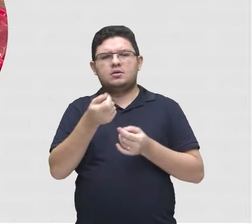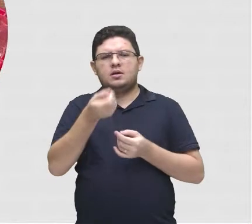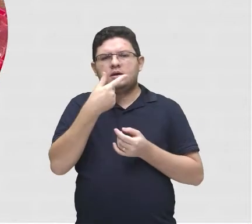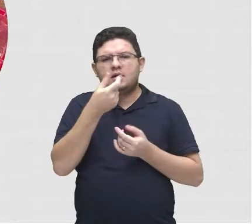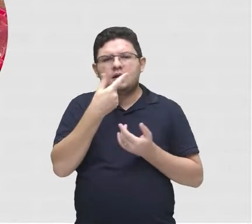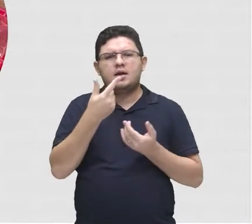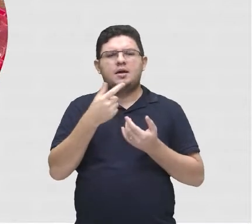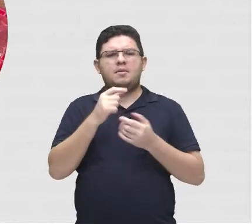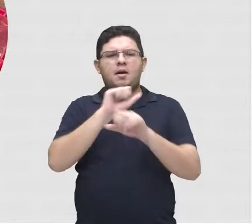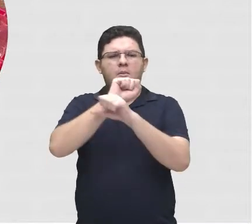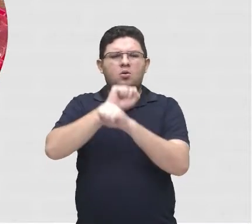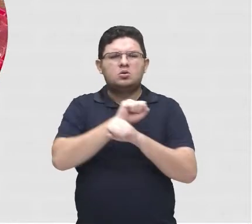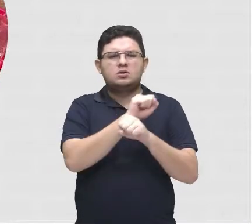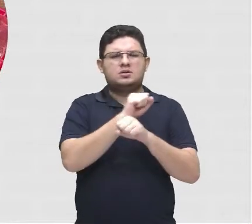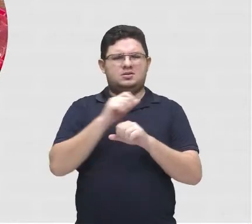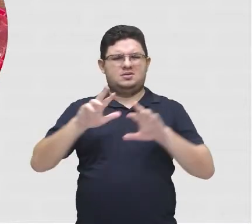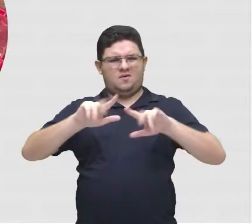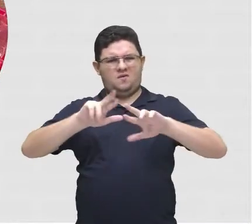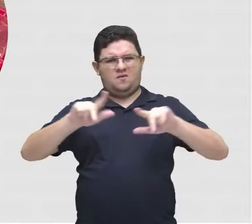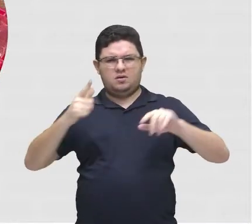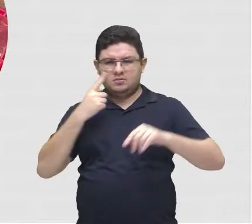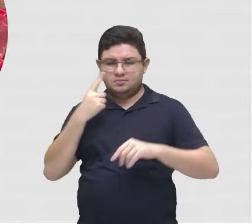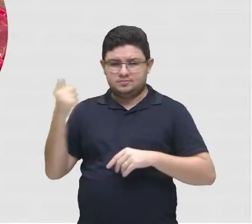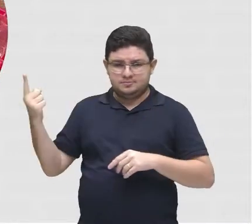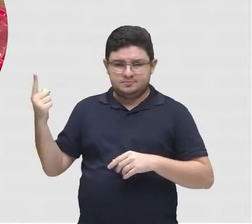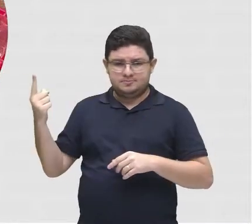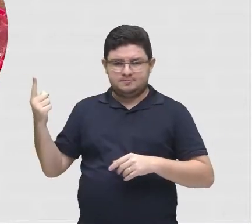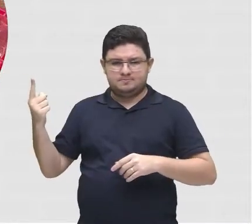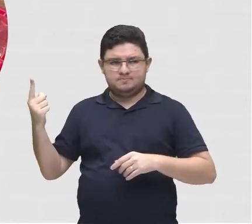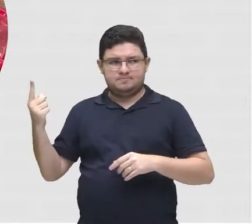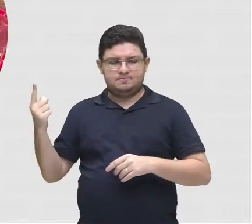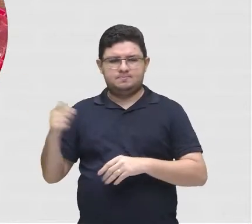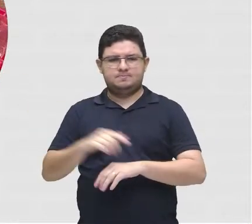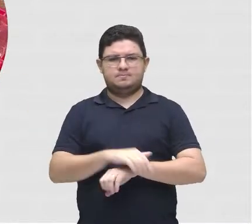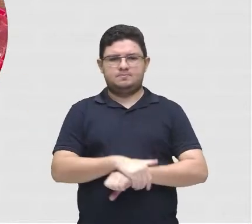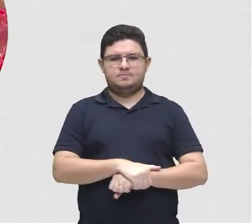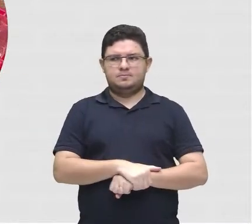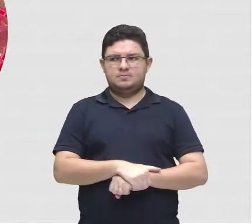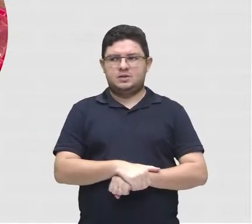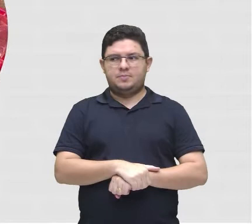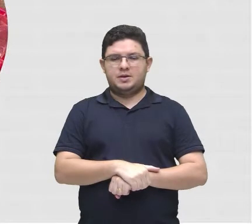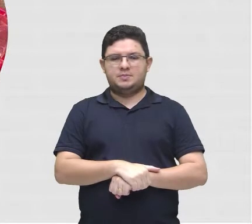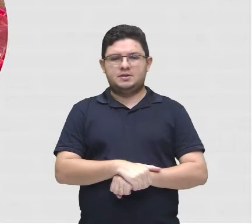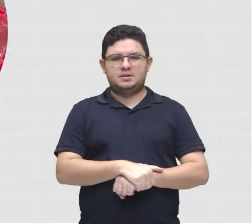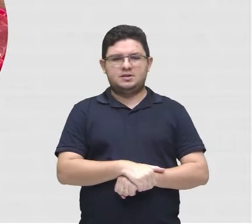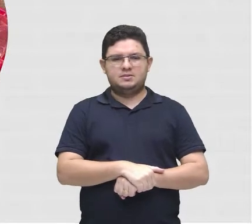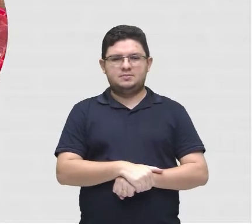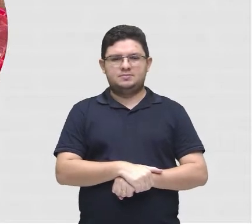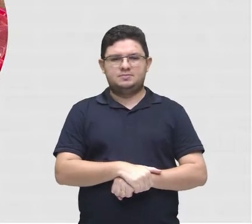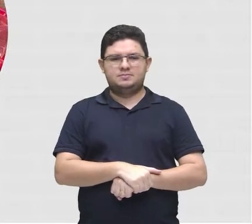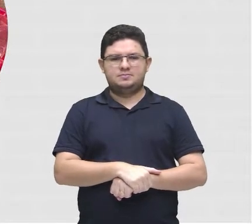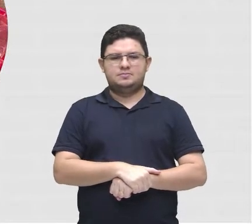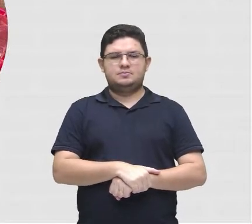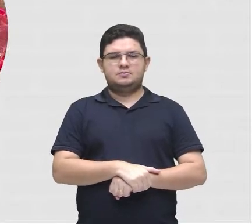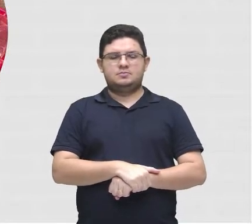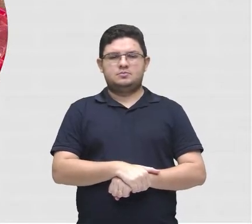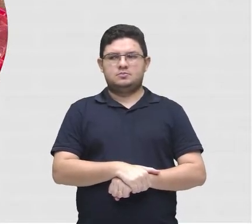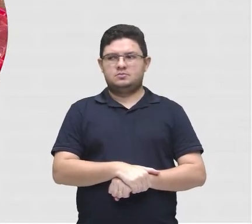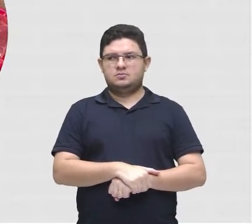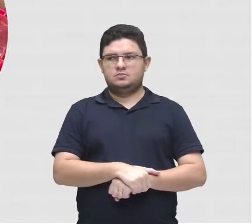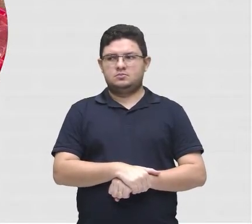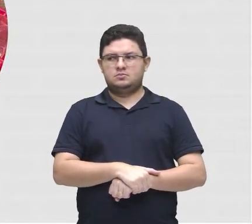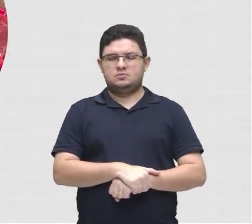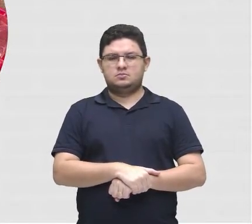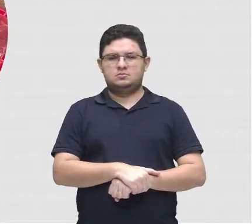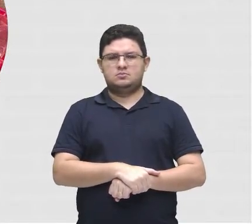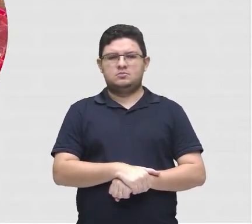do preservativo feminino, enfim, tudo ao alcance de todos. E por que o menino, o homem, não tem a responsabilidade? Porque também não